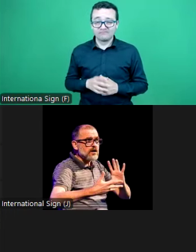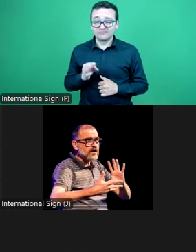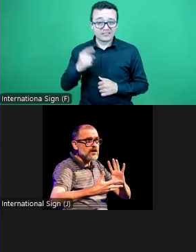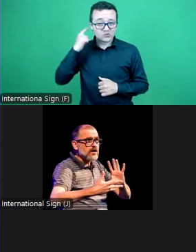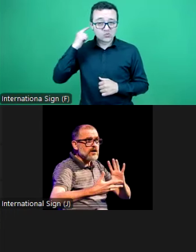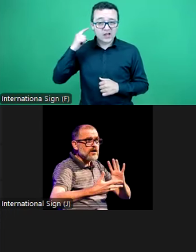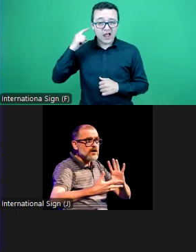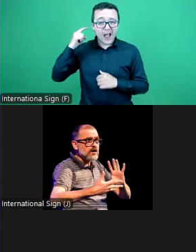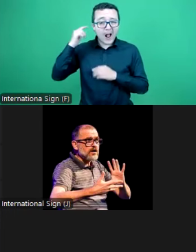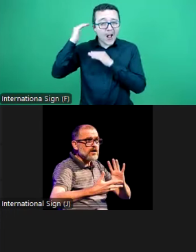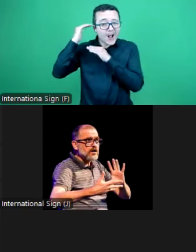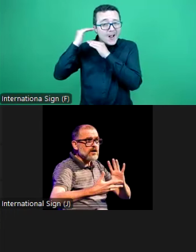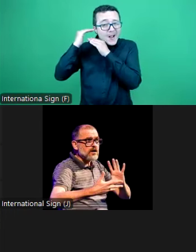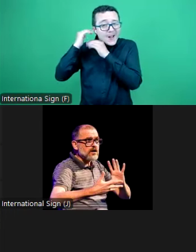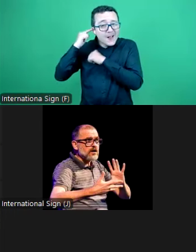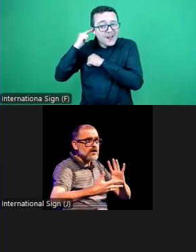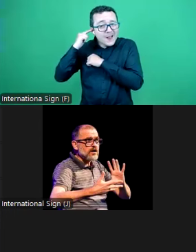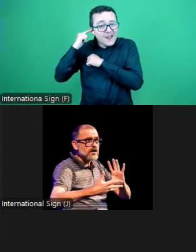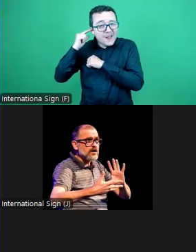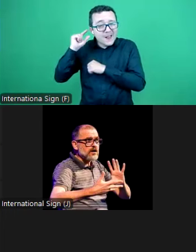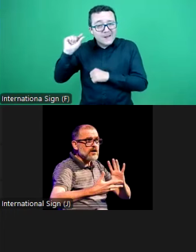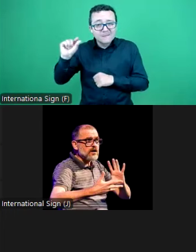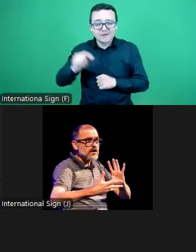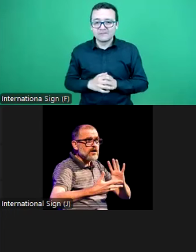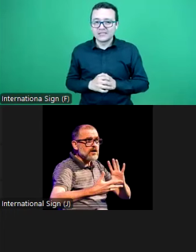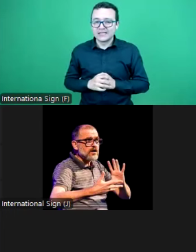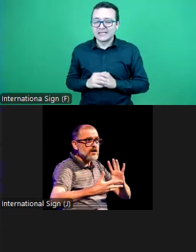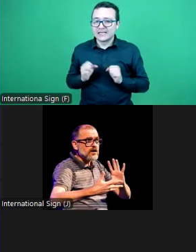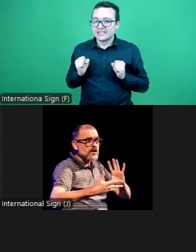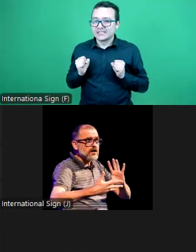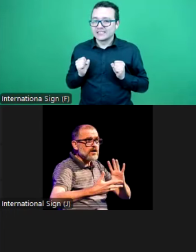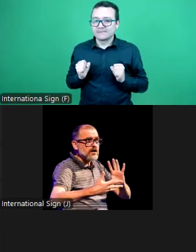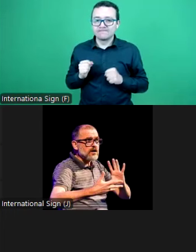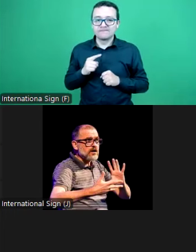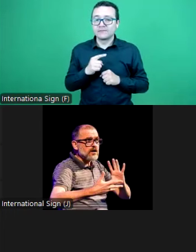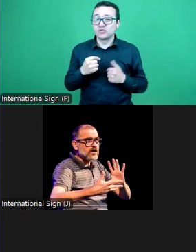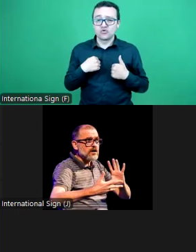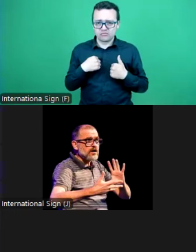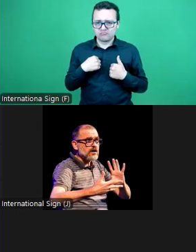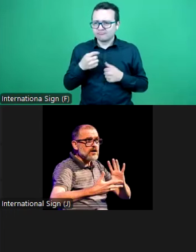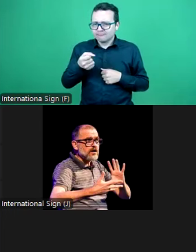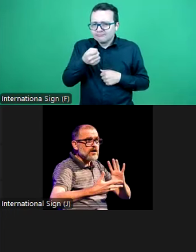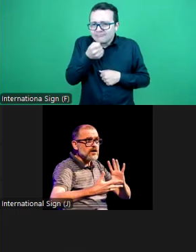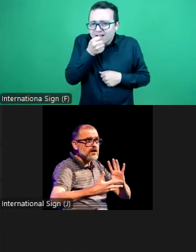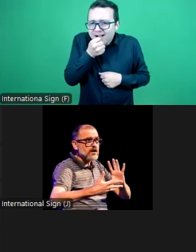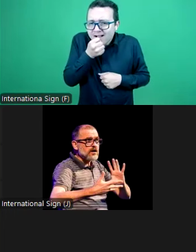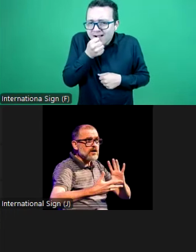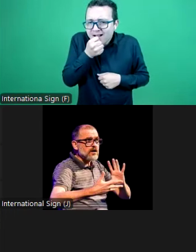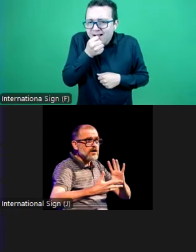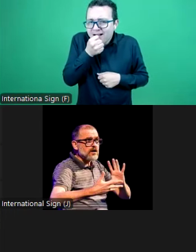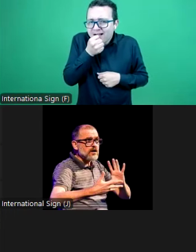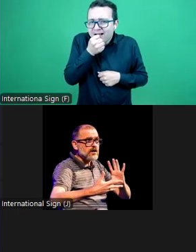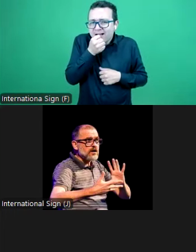bajito. Estamos ouvindo, mas baixinho. Estoy súper cerca de... Estou bem